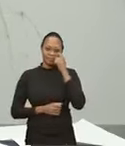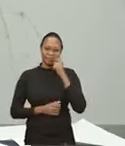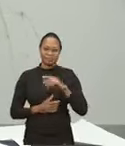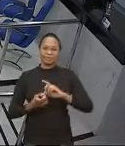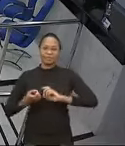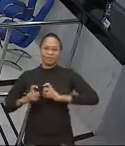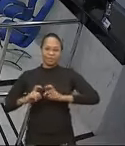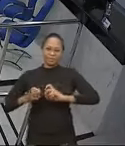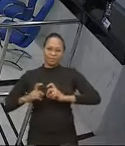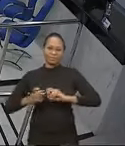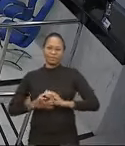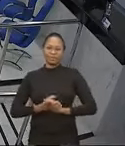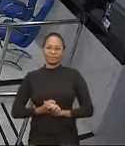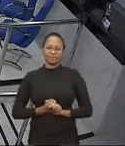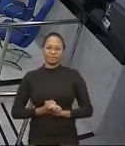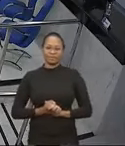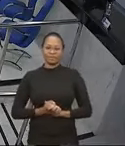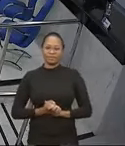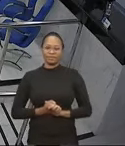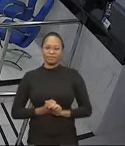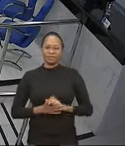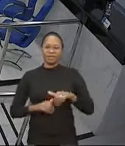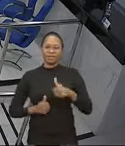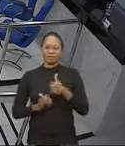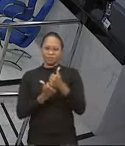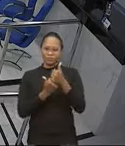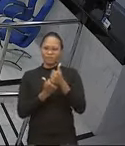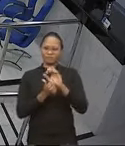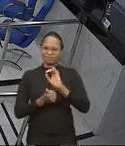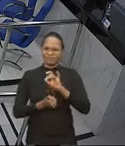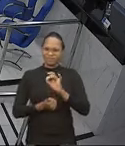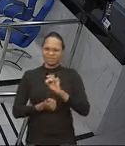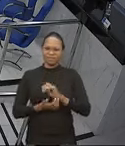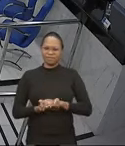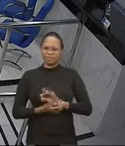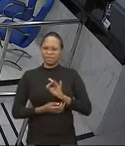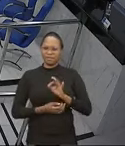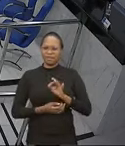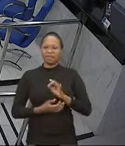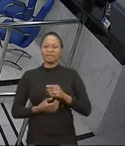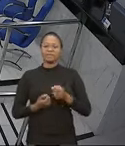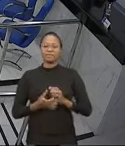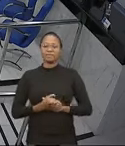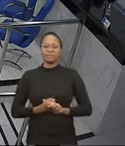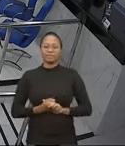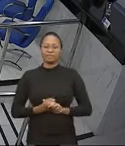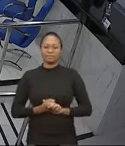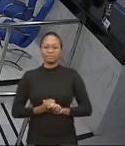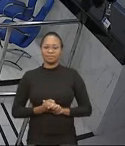em discussão. Projeto substitutivo, né? Projeto substitutivo.